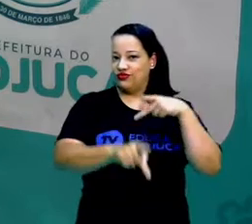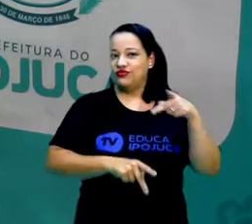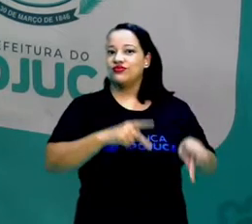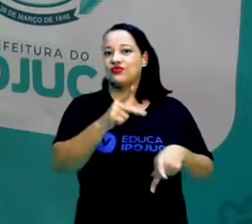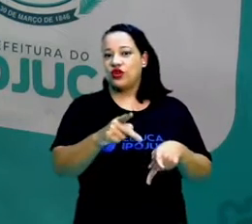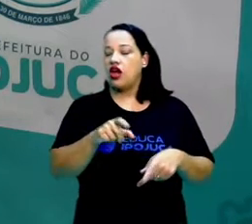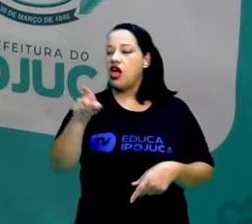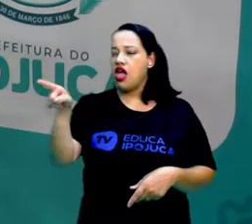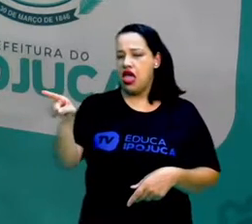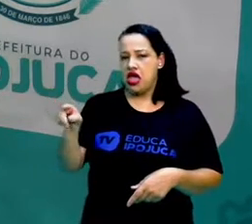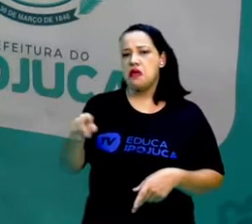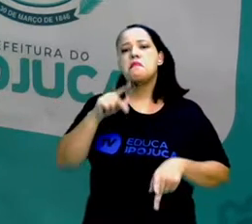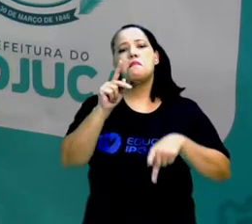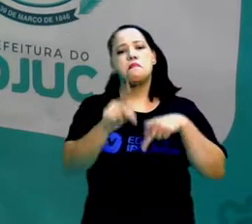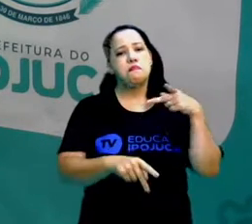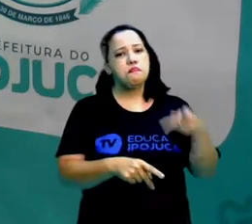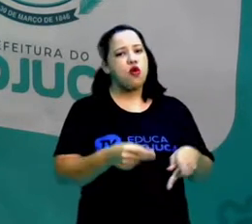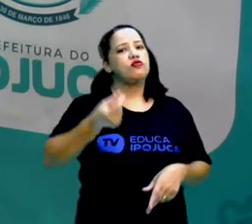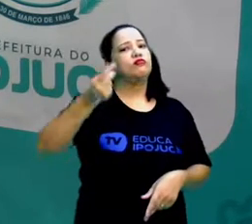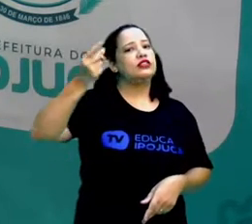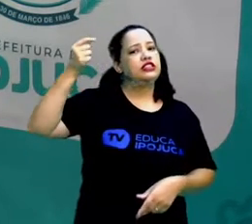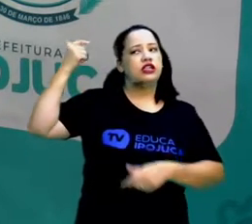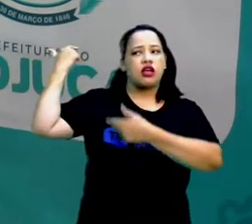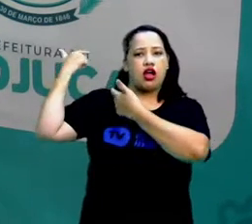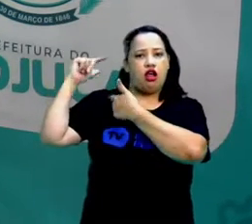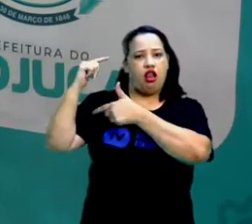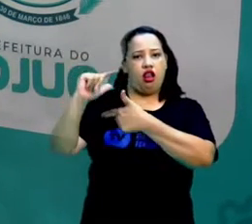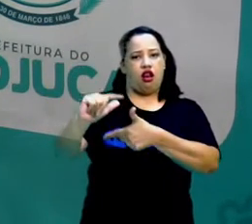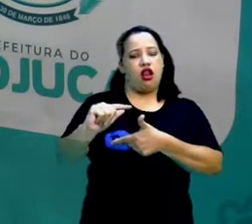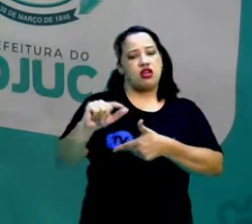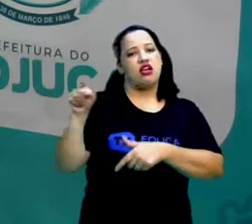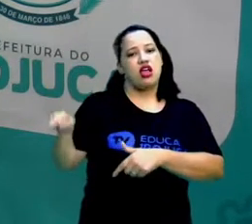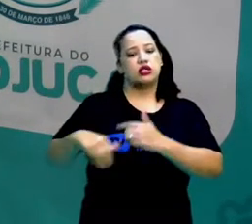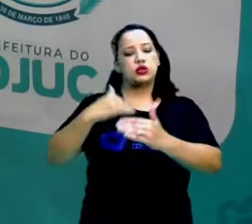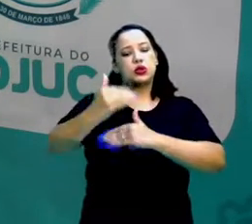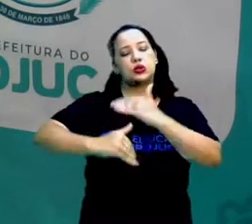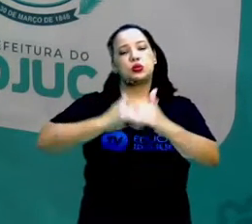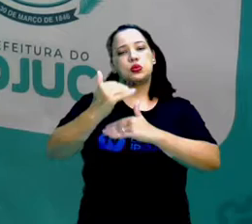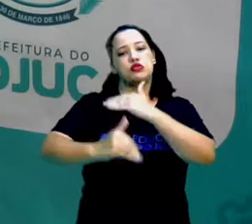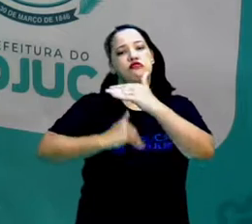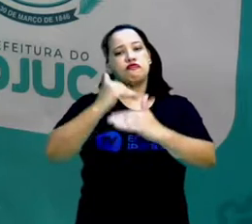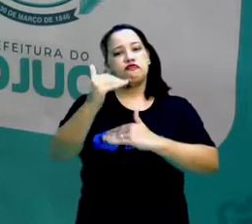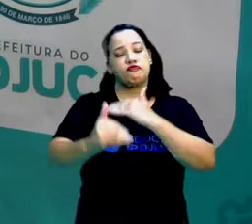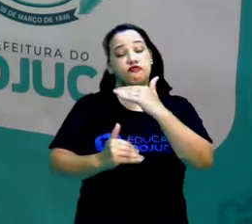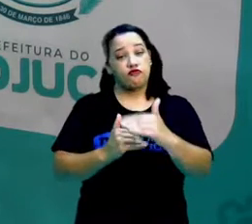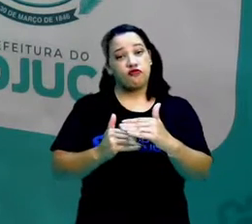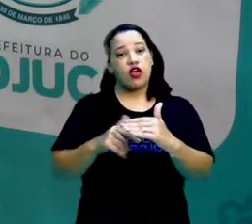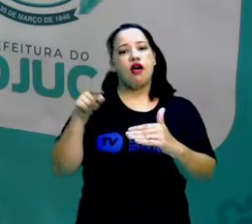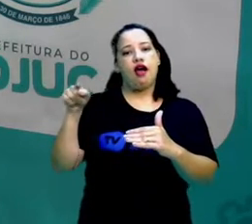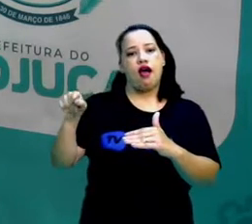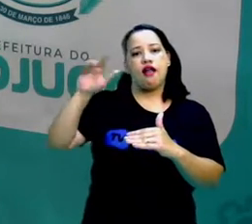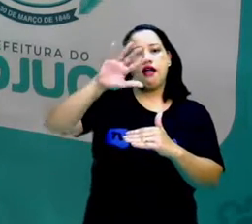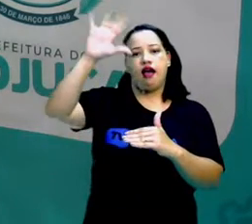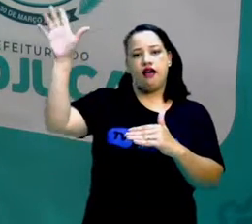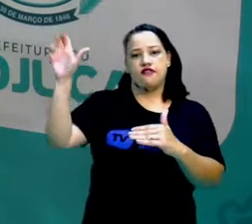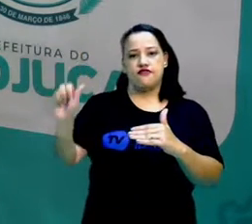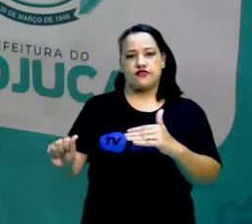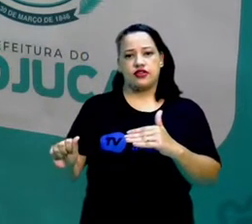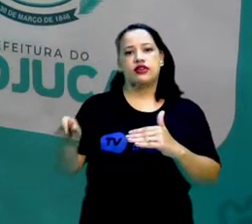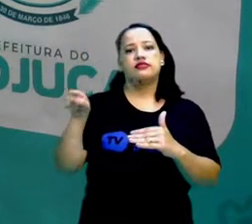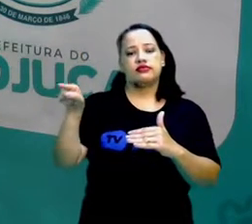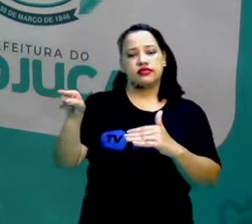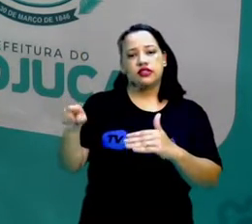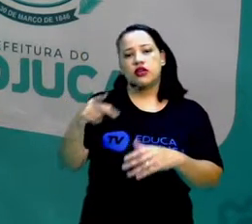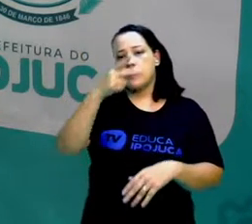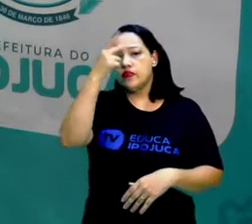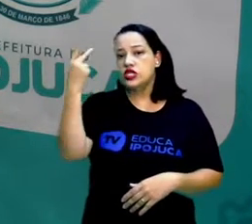são uma população curva antiguidade clássica que desenvolveu ali na África Tá certo